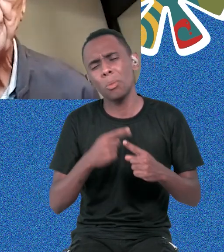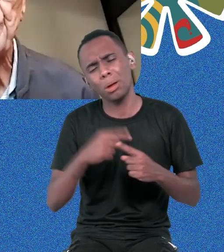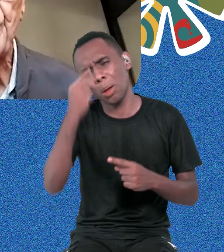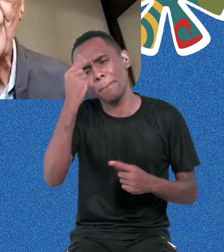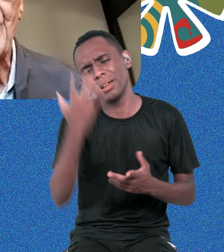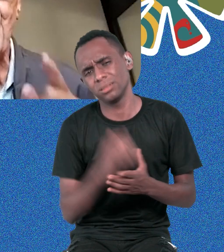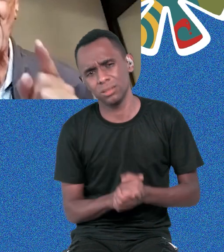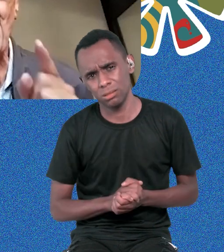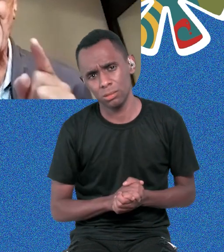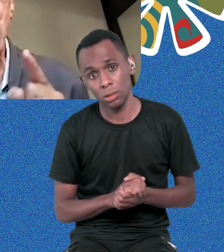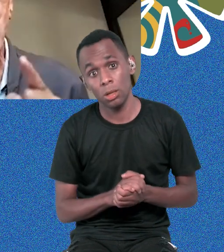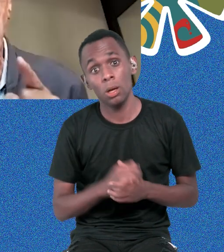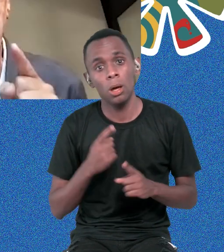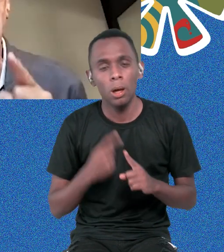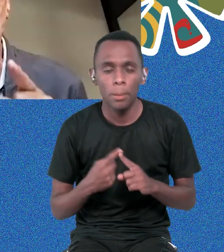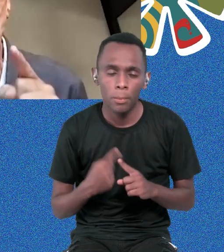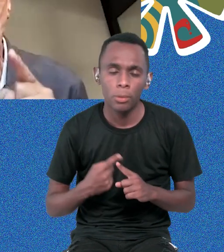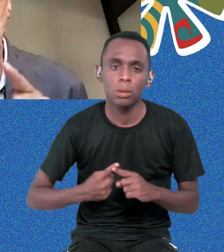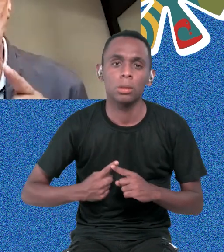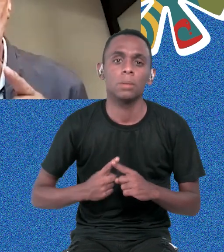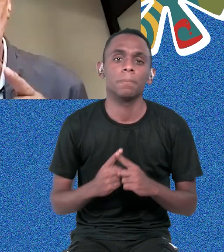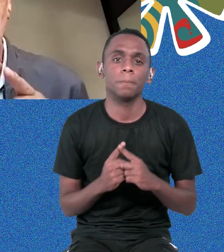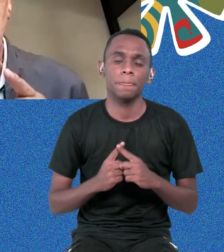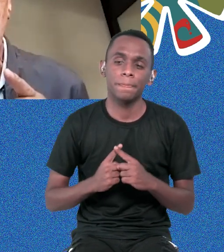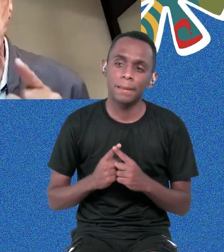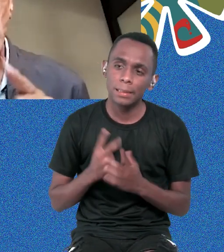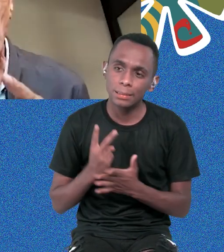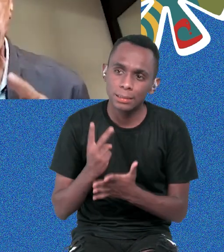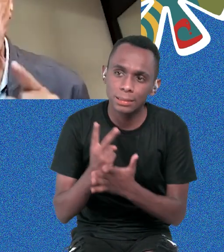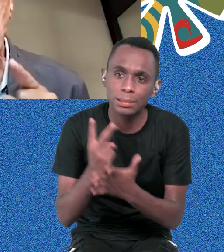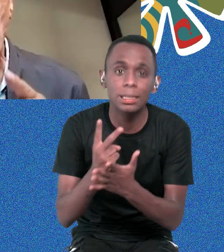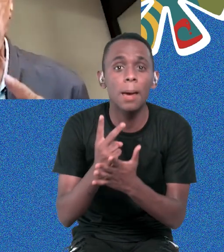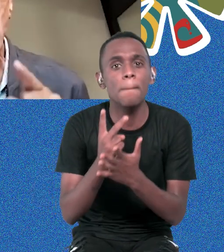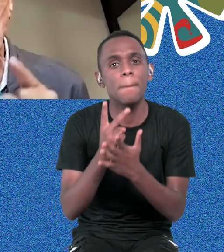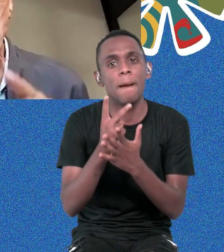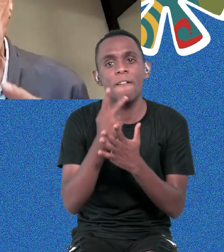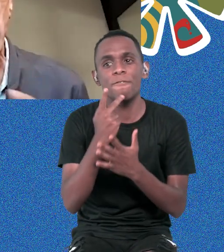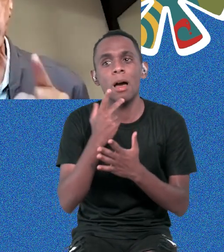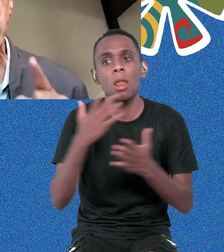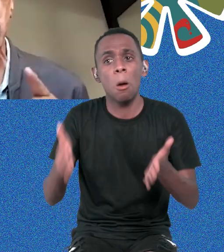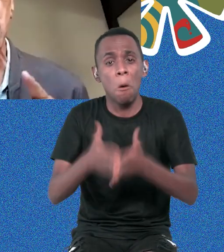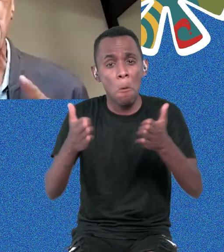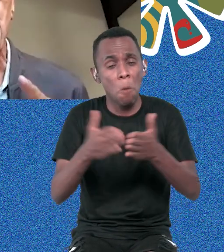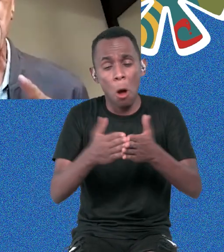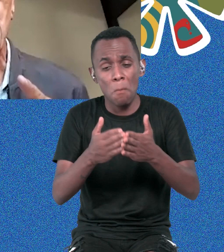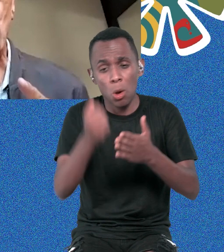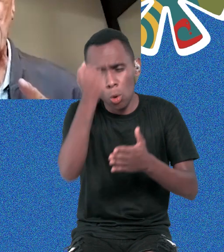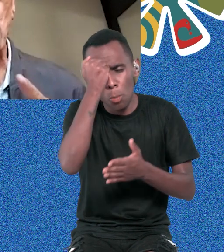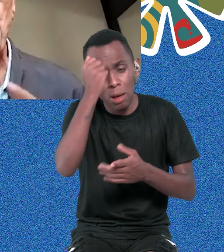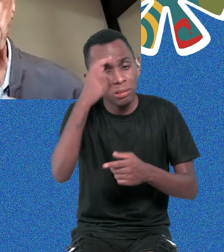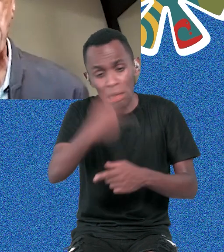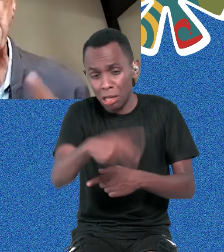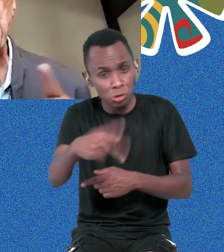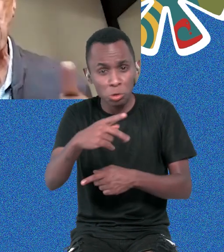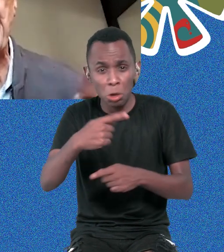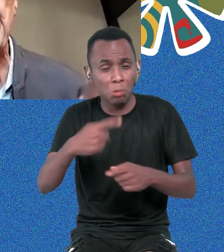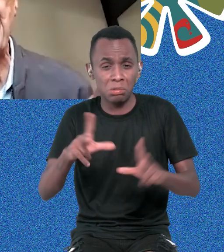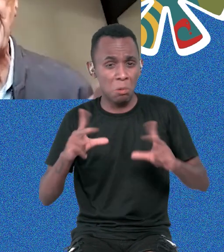quê? Porque sempre partimos do suposto de que os pobres são pobres por culpa deles, porque não